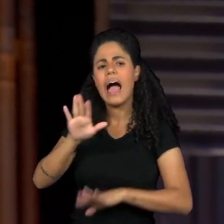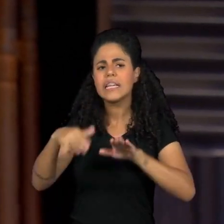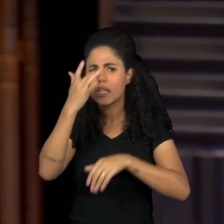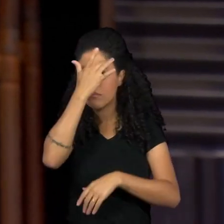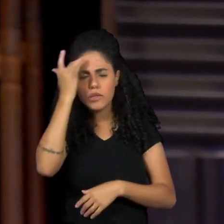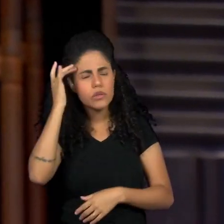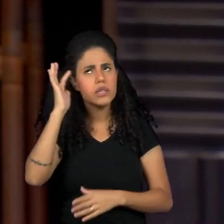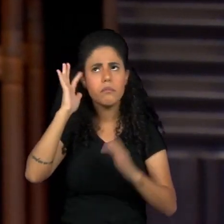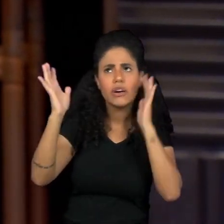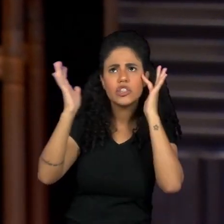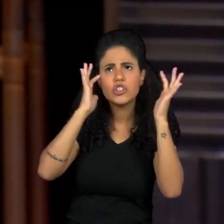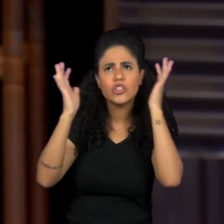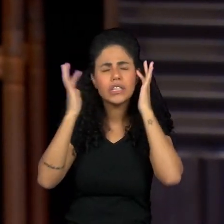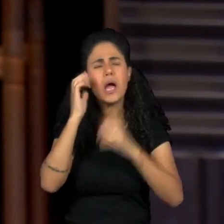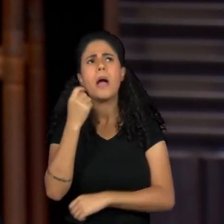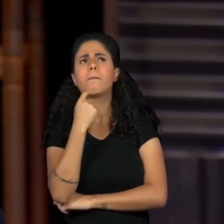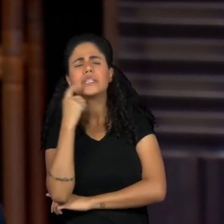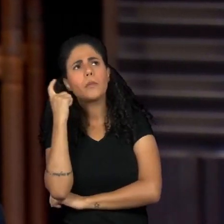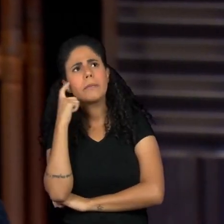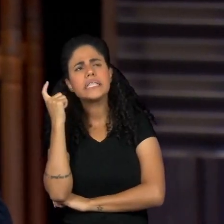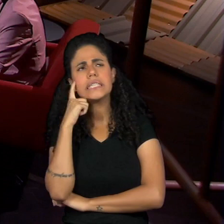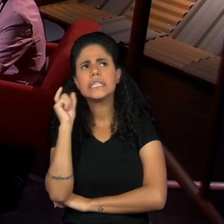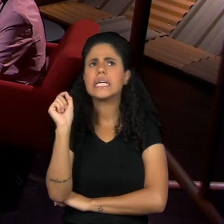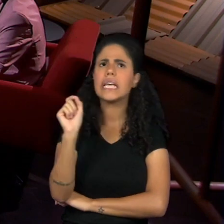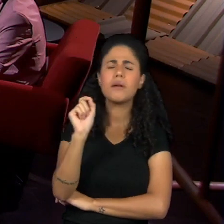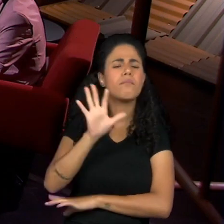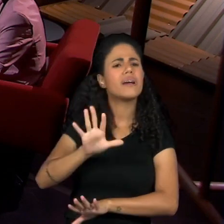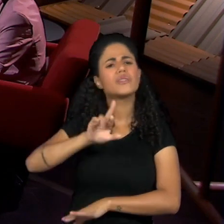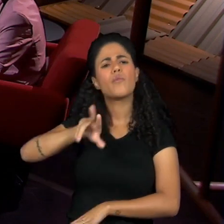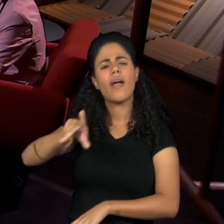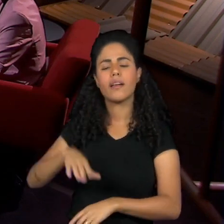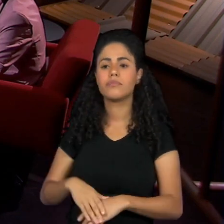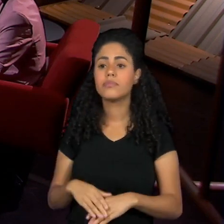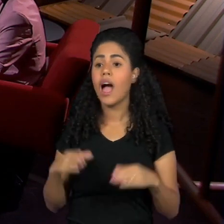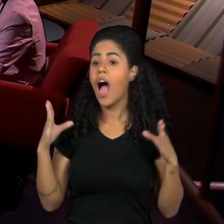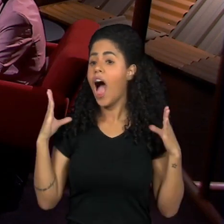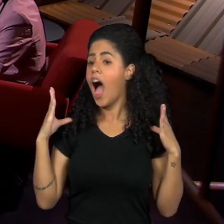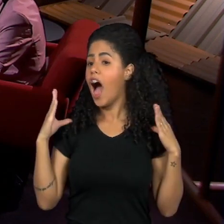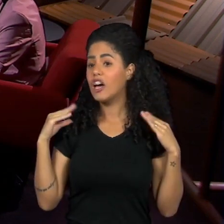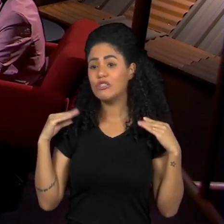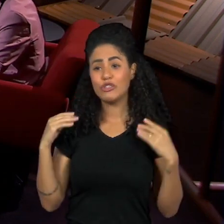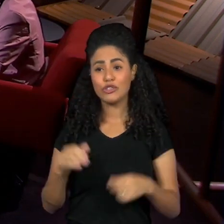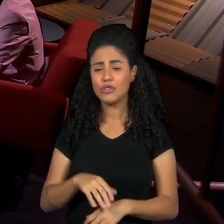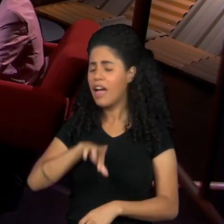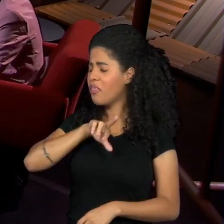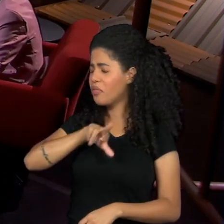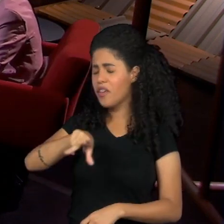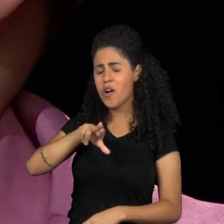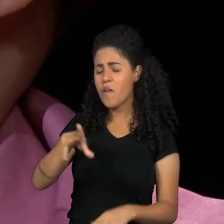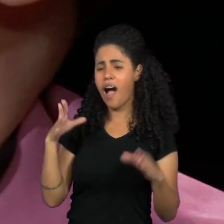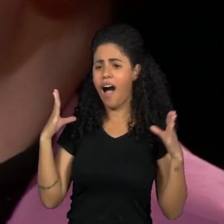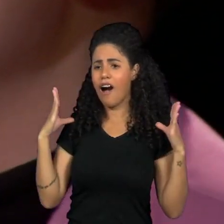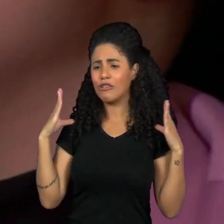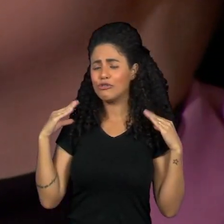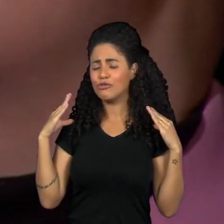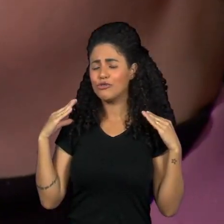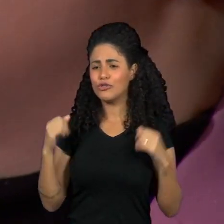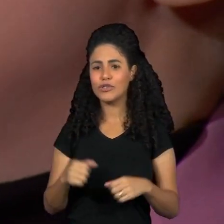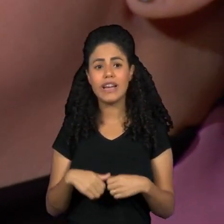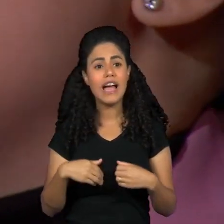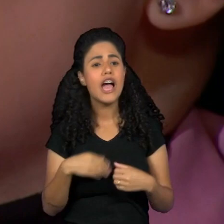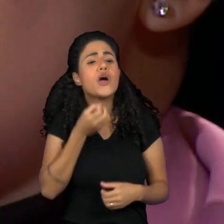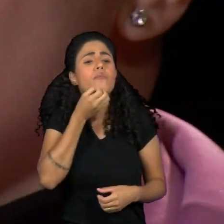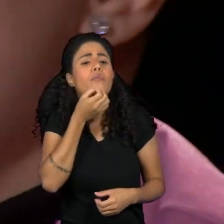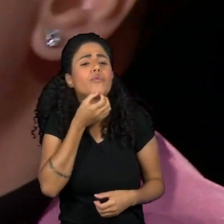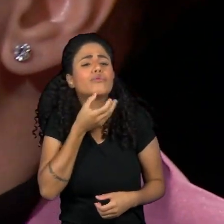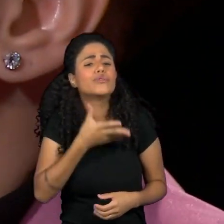estão te vendo agora falam, mas eu pensava que era isso, mas não é. Anjo. Anjo. Anjo. As pessoas...